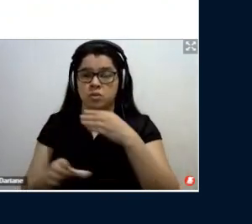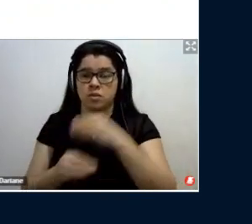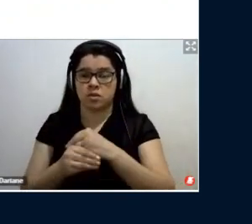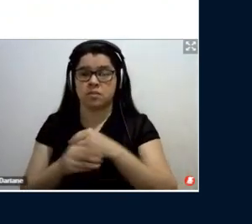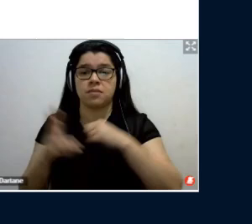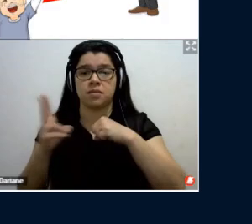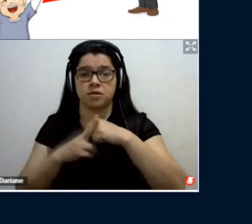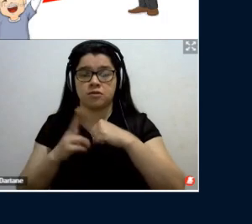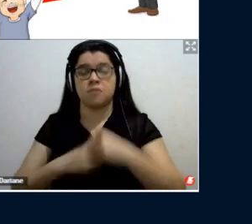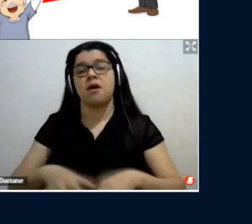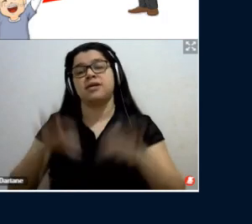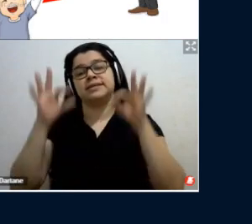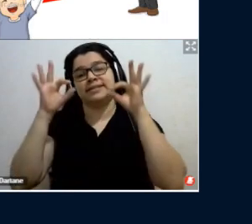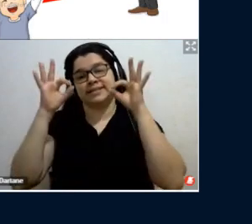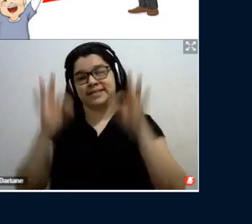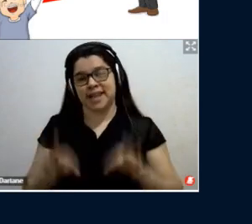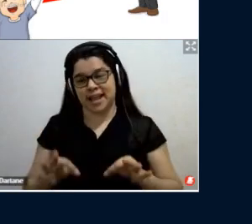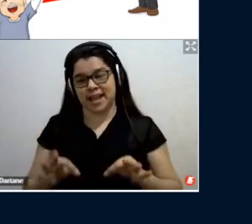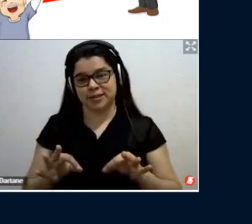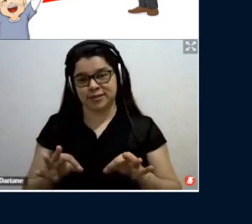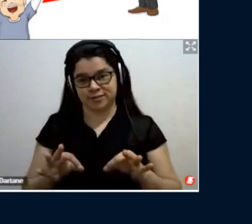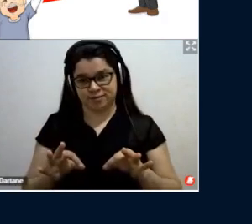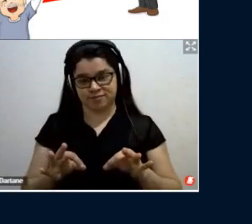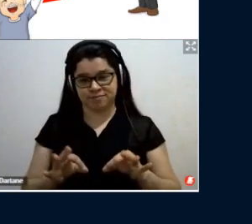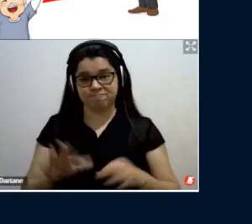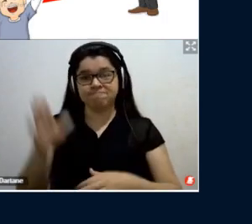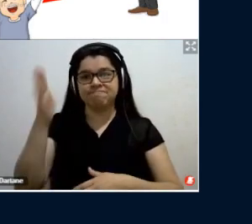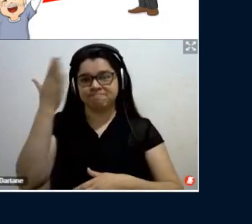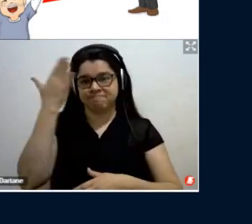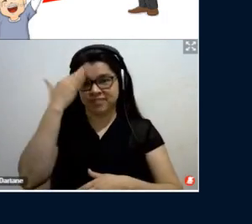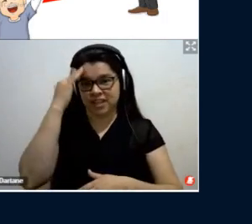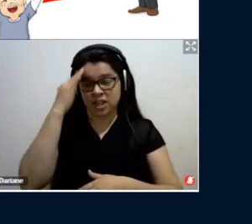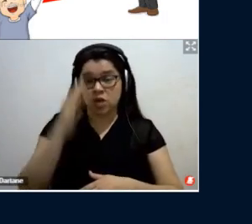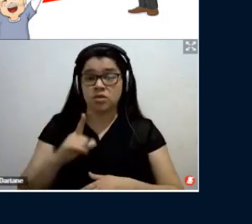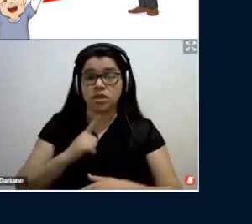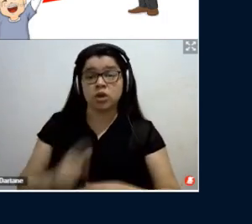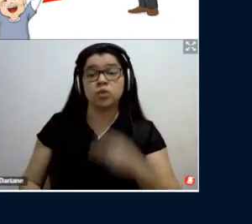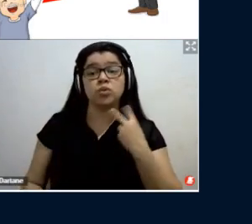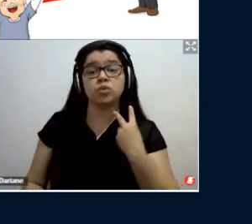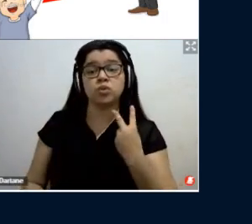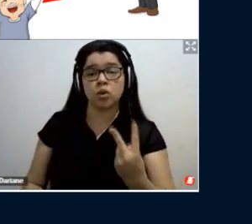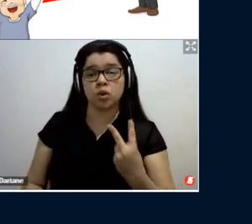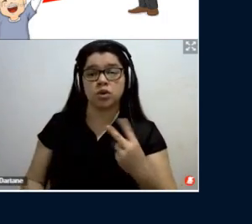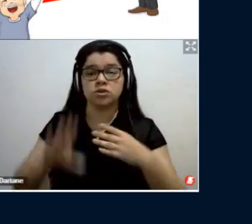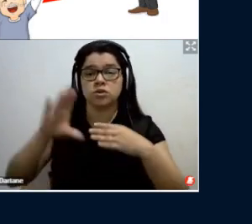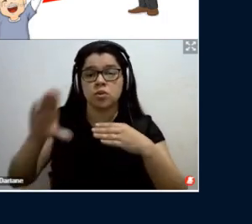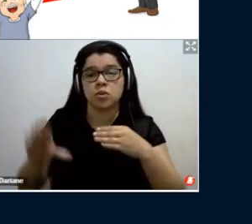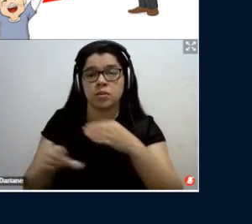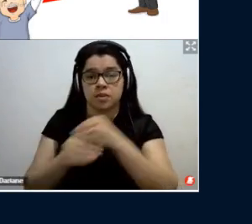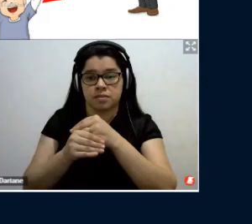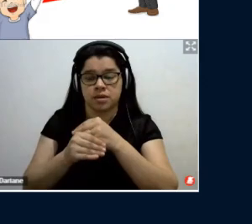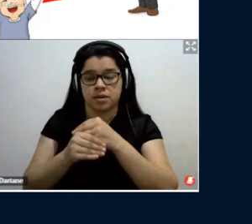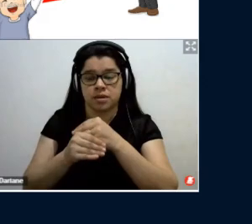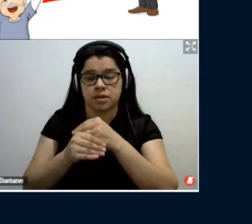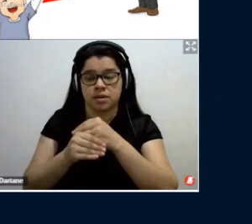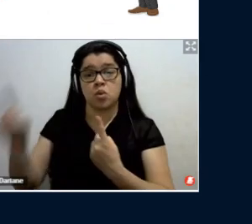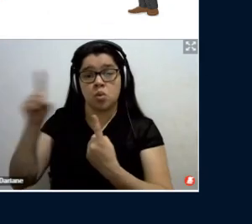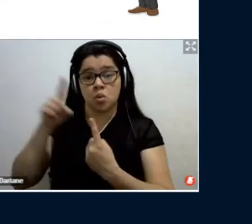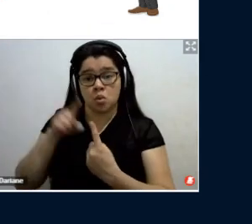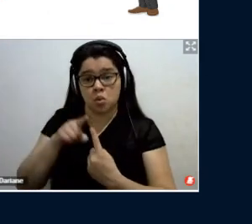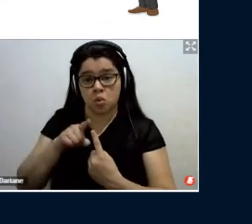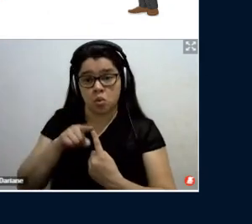Isso. Tá? É um verbo que tem 2 complementos. Um complemento, tá?